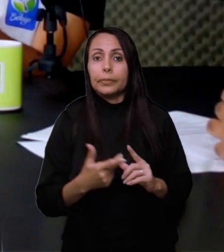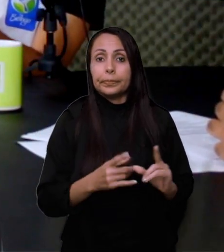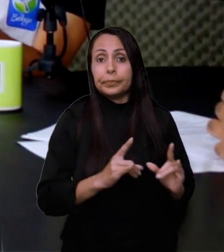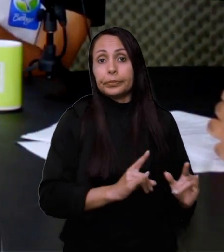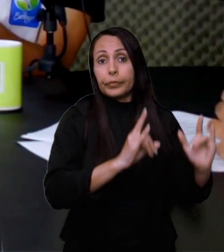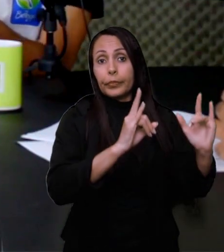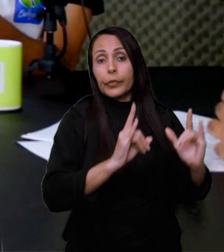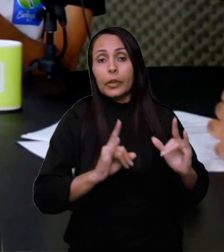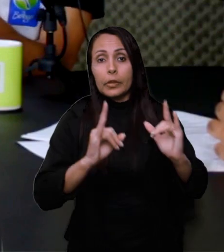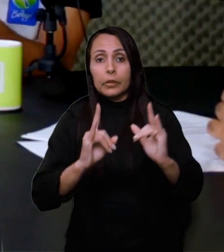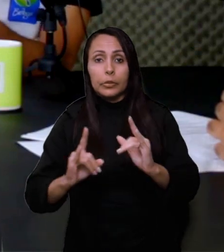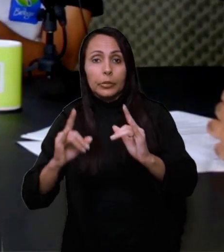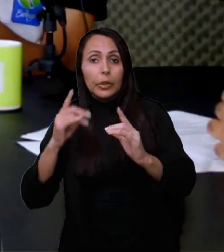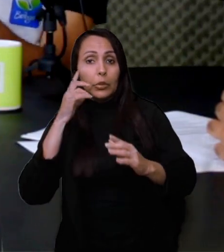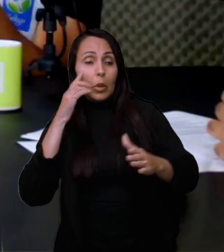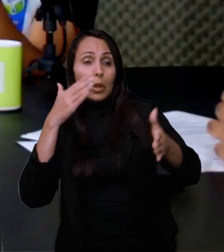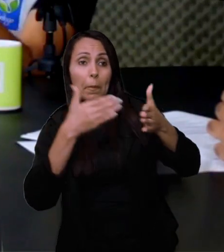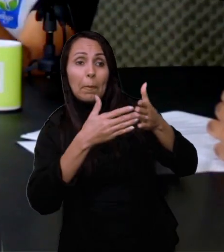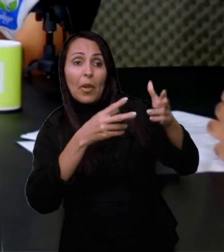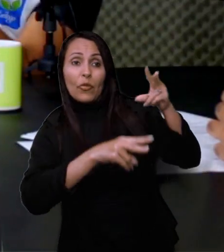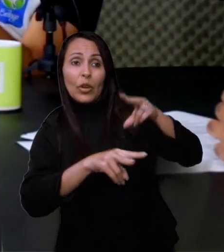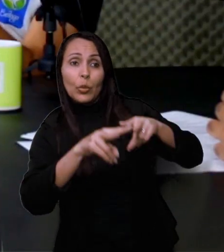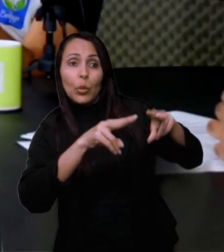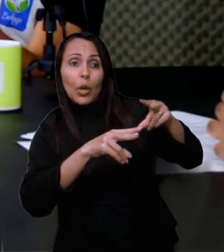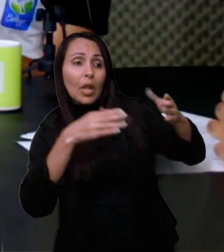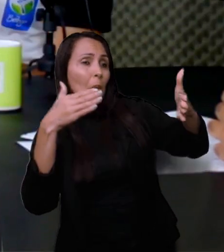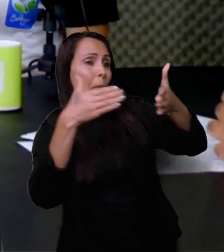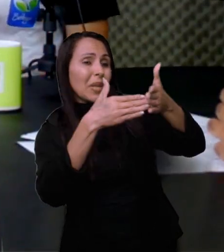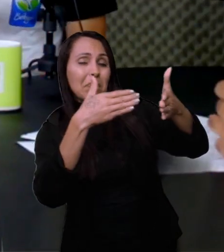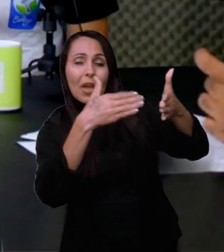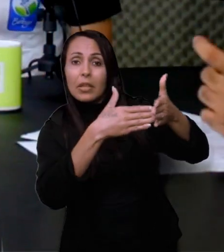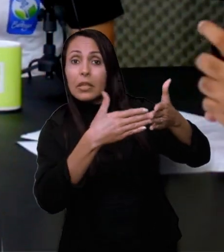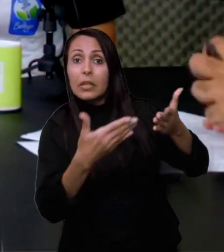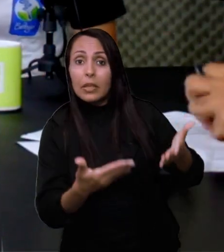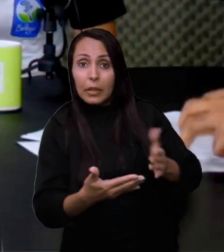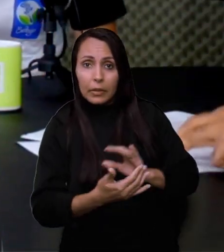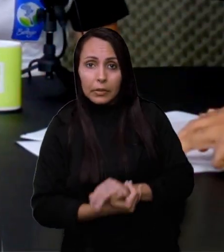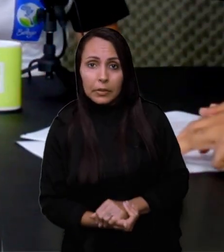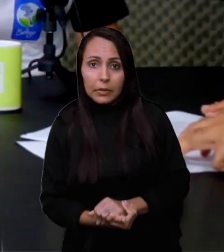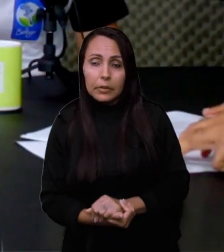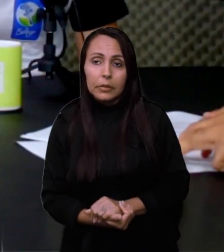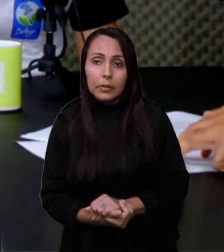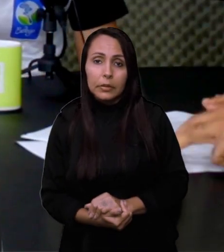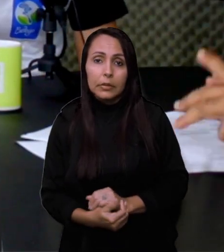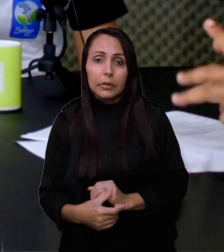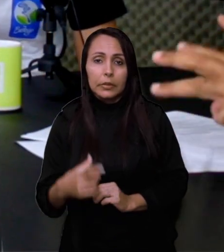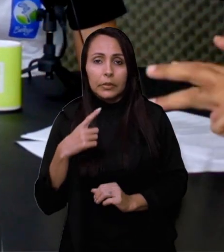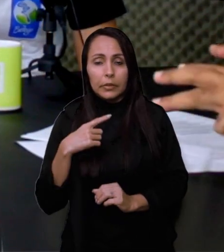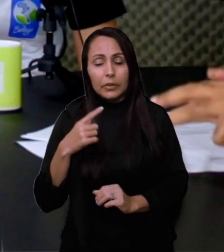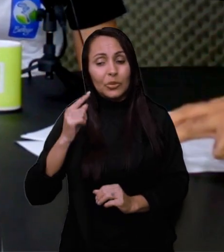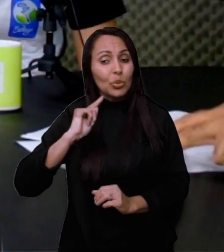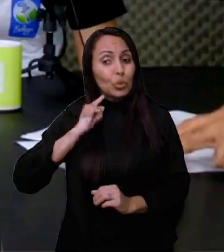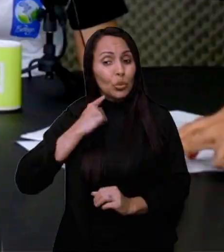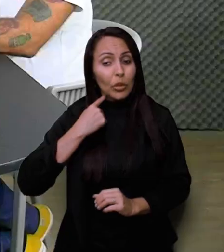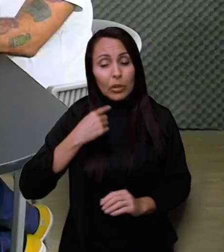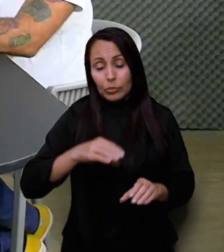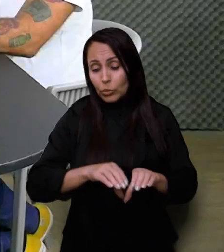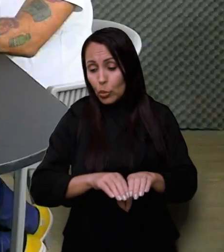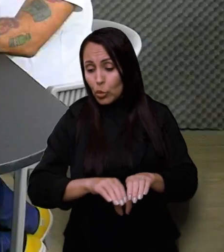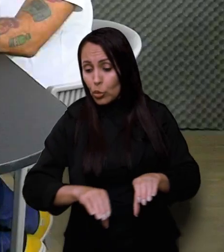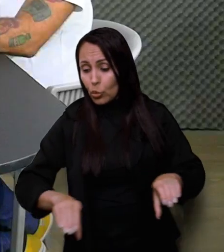aquele vento não passa, ele sobe. Porque o prédio está aqui, ele subiu. Gente, eu sei que existe esgoto, né? Que existe,